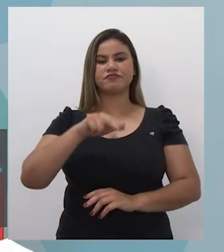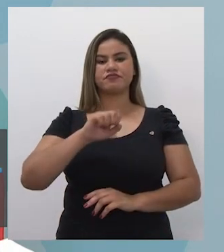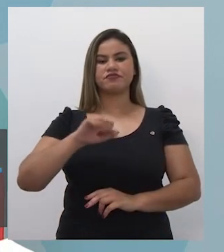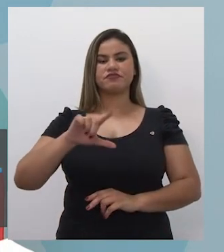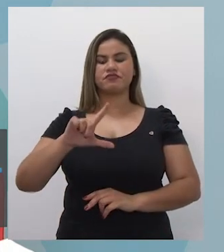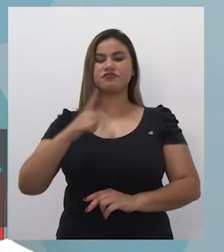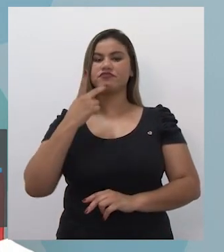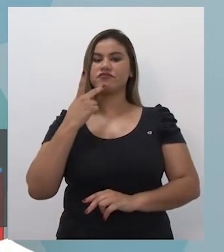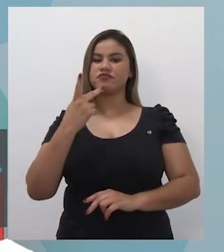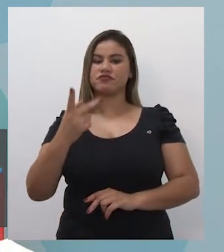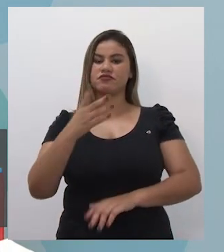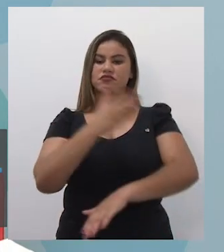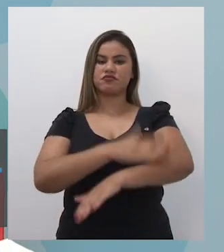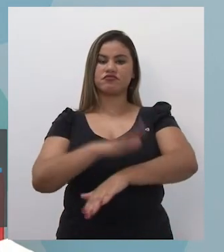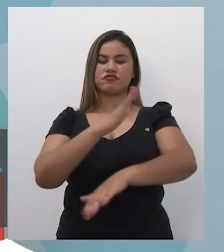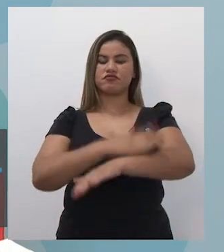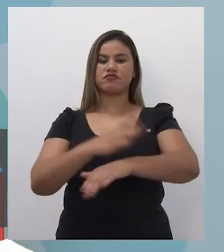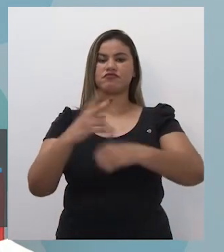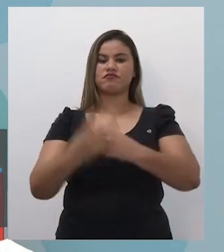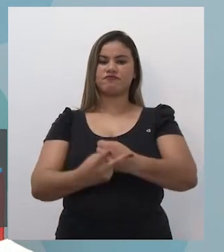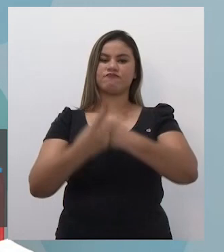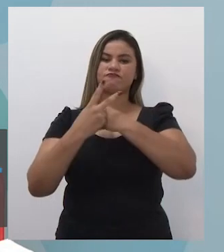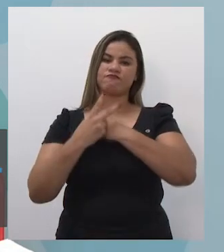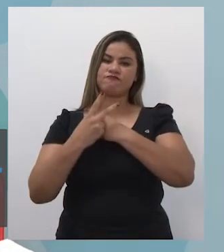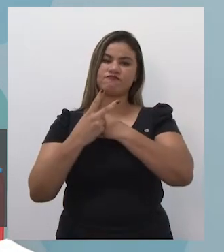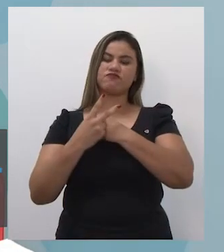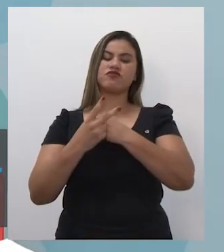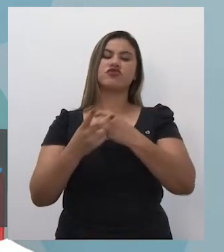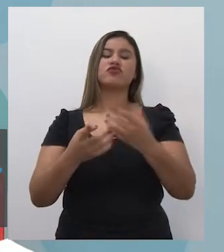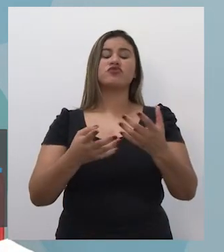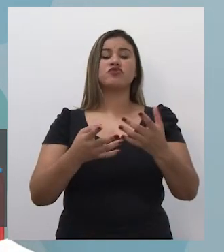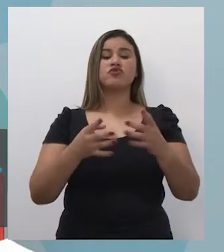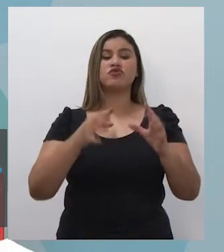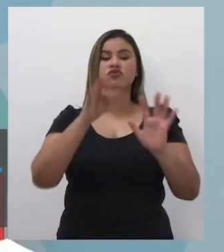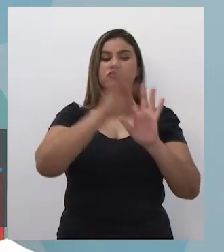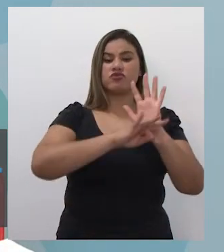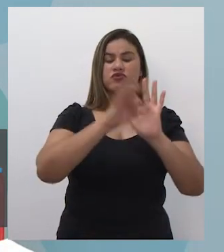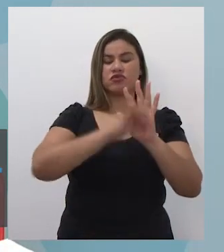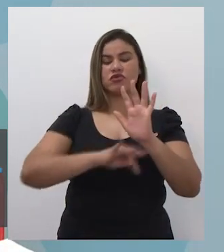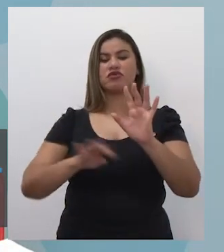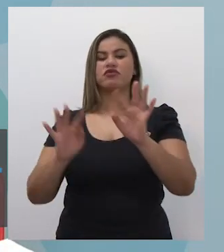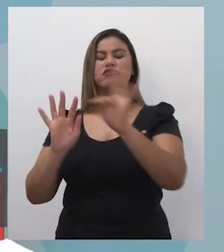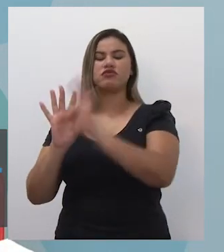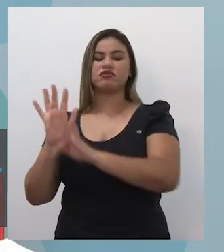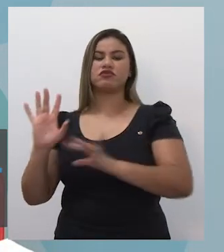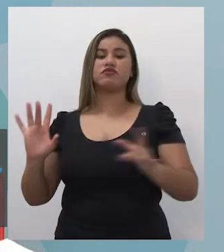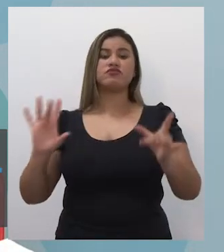leitor a perceber o não verbal, a intertextualidade, as referências. O